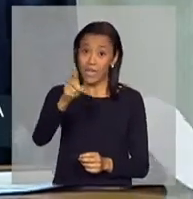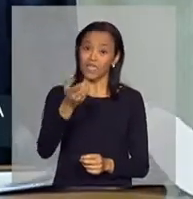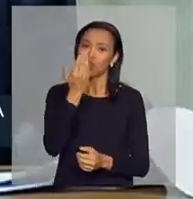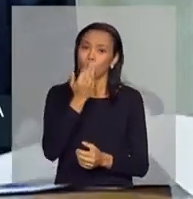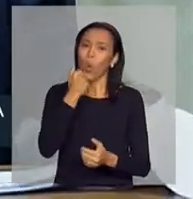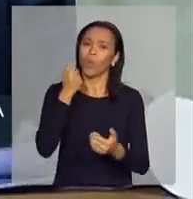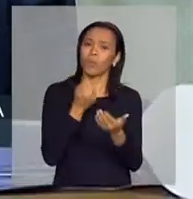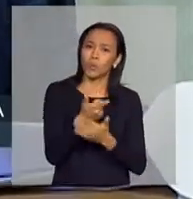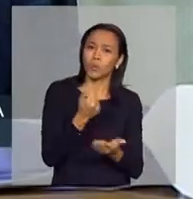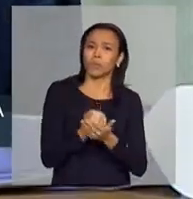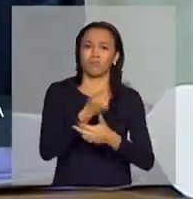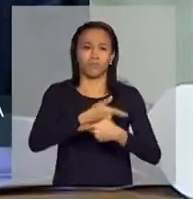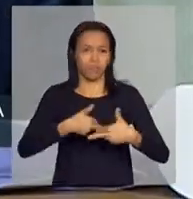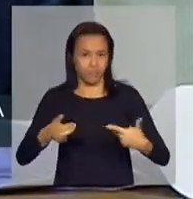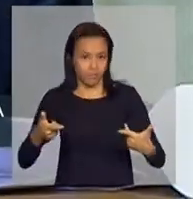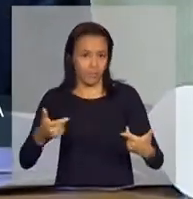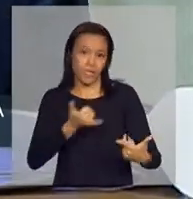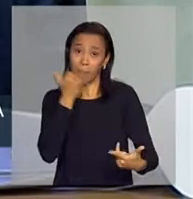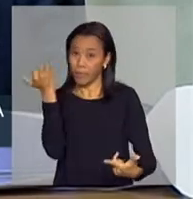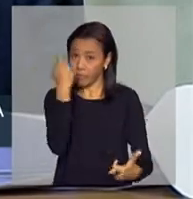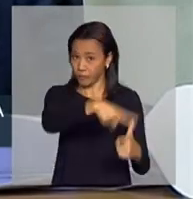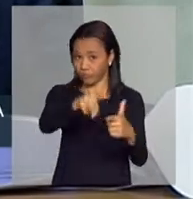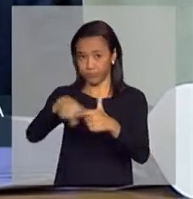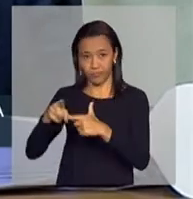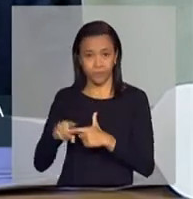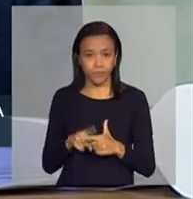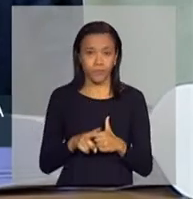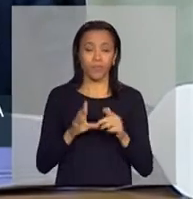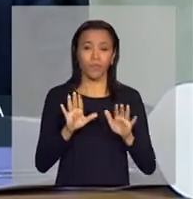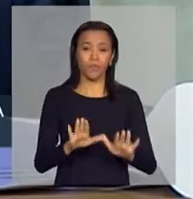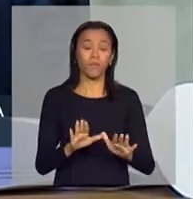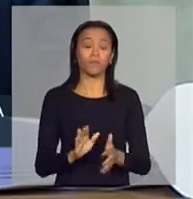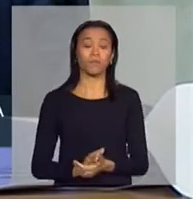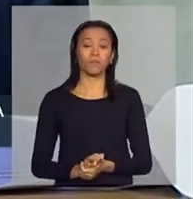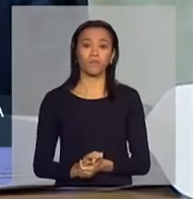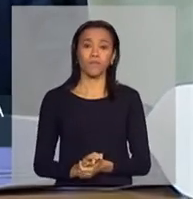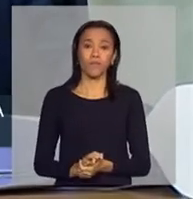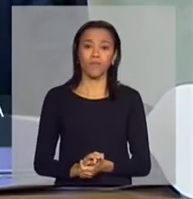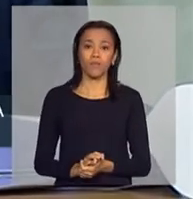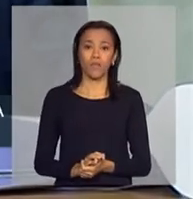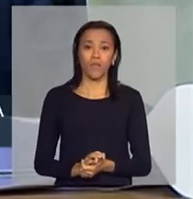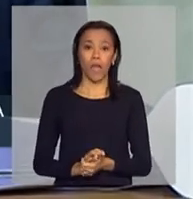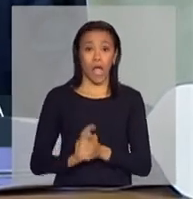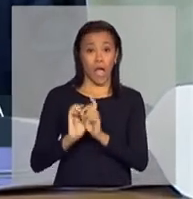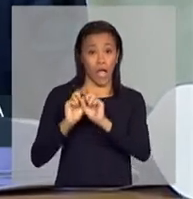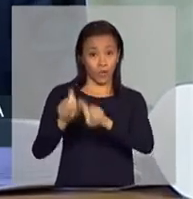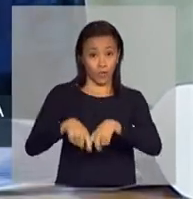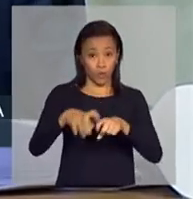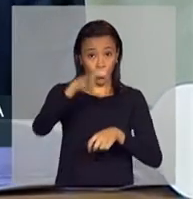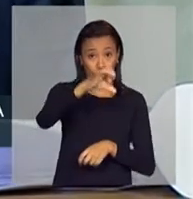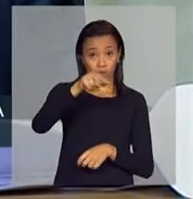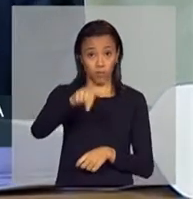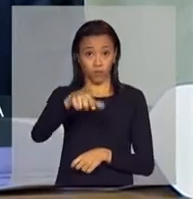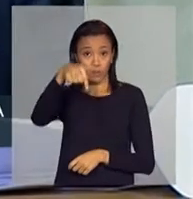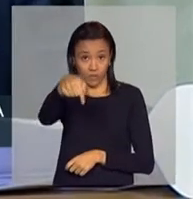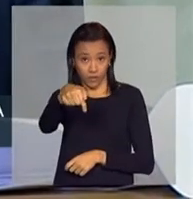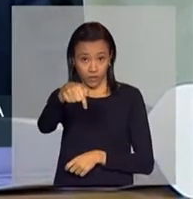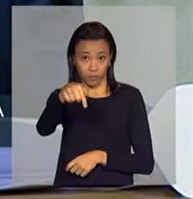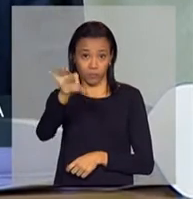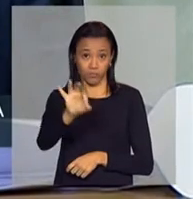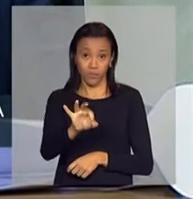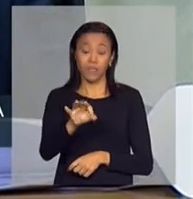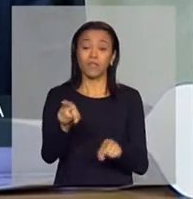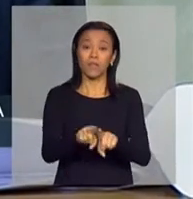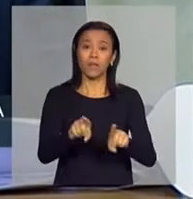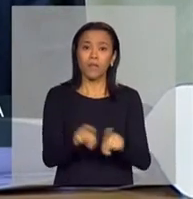alimentos então a indústria cresceu 9.7 em compensação perdão agricultura 9.7 a